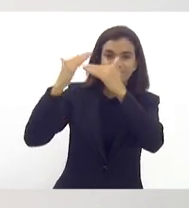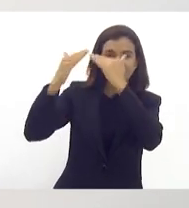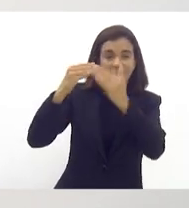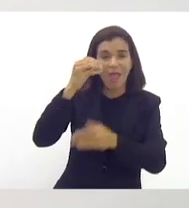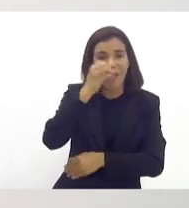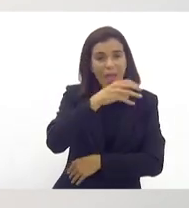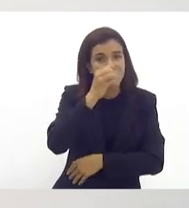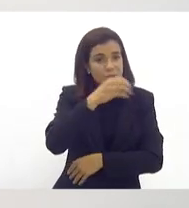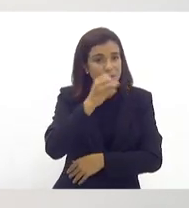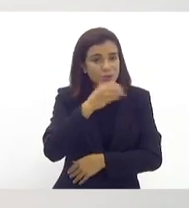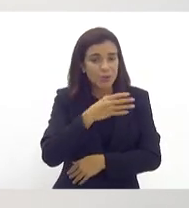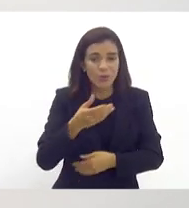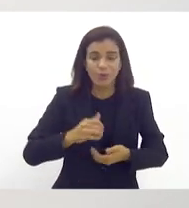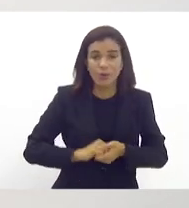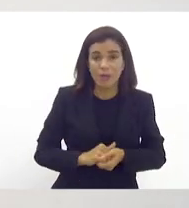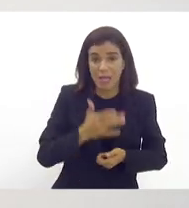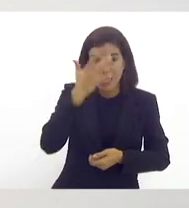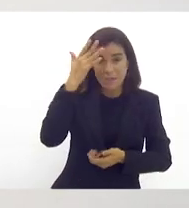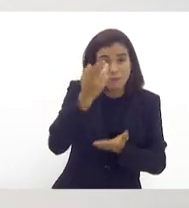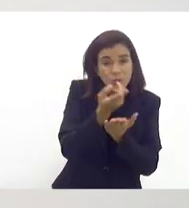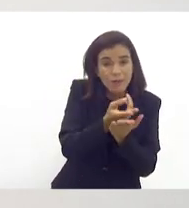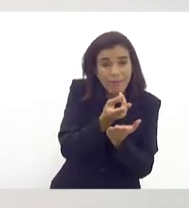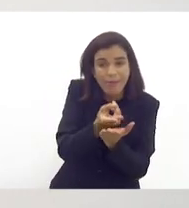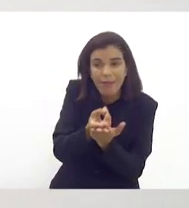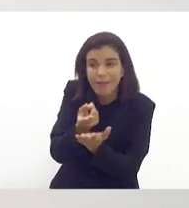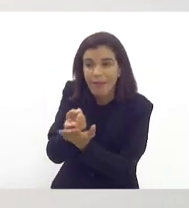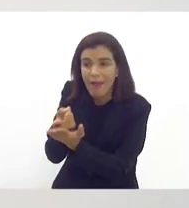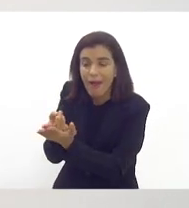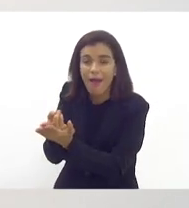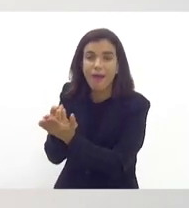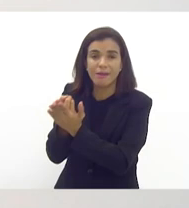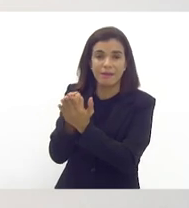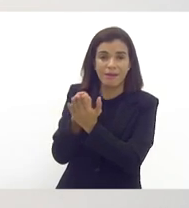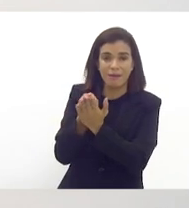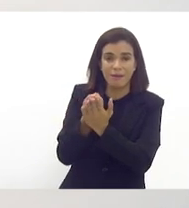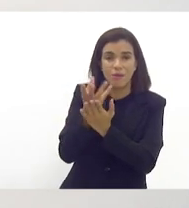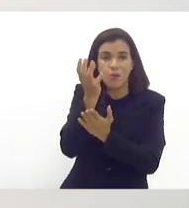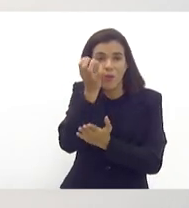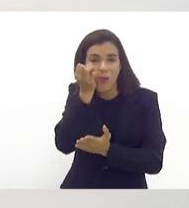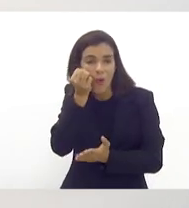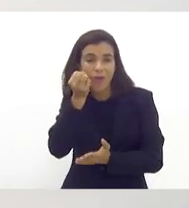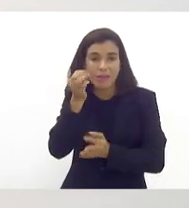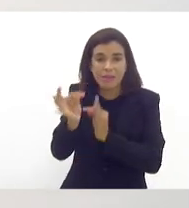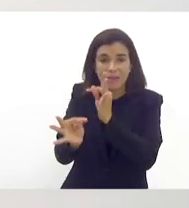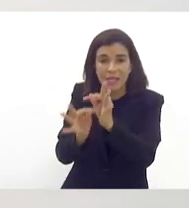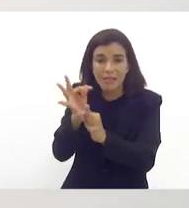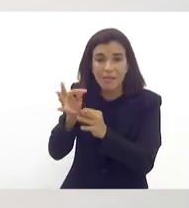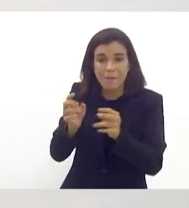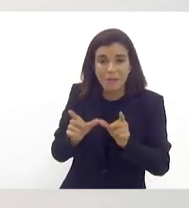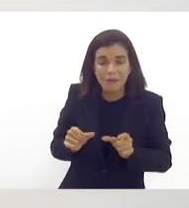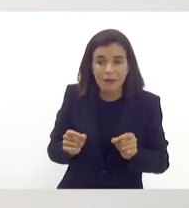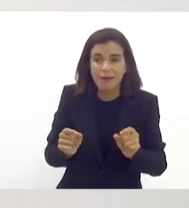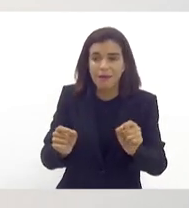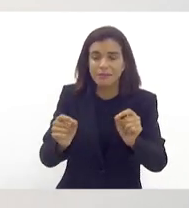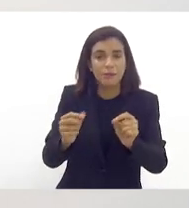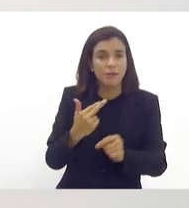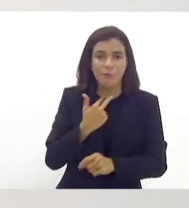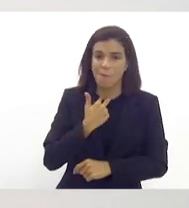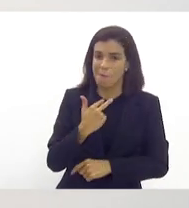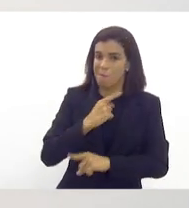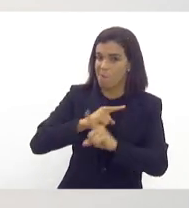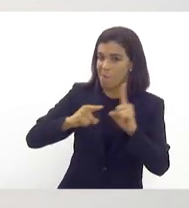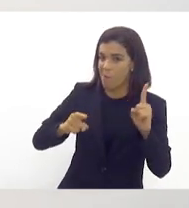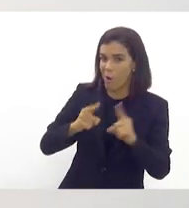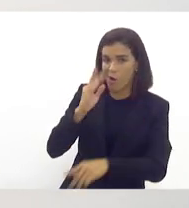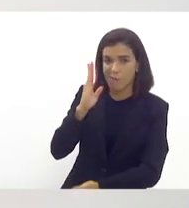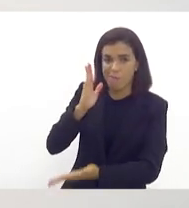as pessoas que aqui se encontram mas as pessoas que estão internadas que estão internadas em leitos que estão em tratamento de câncer e outras situações como essa não pode ser